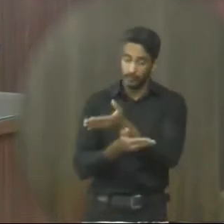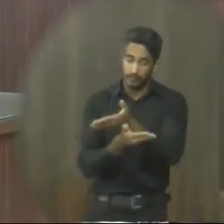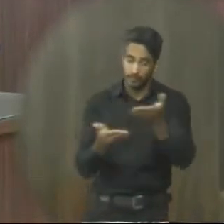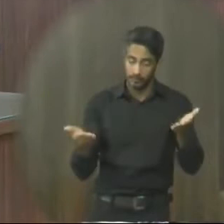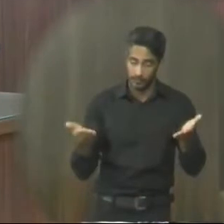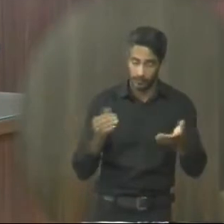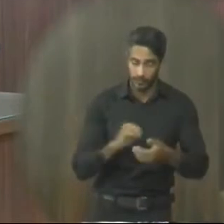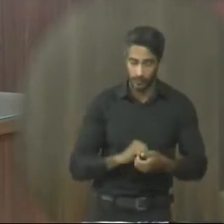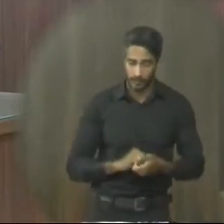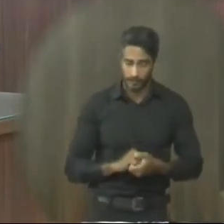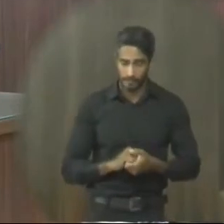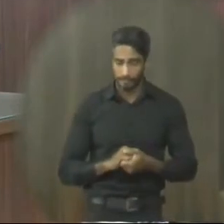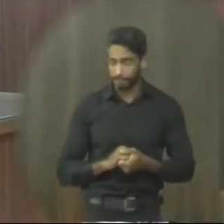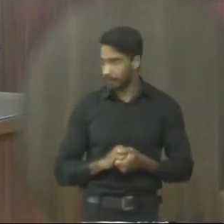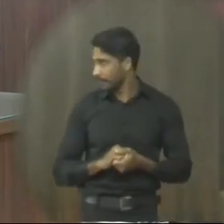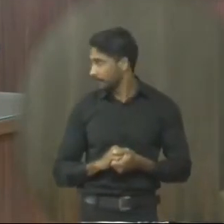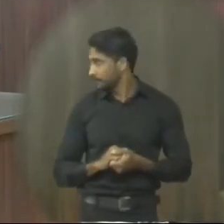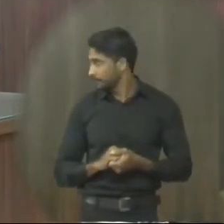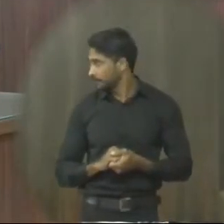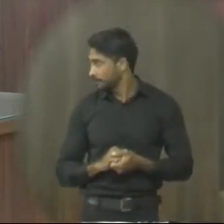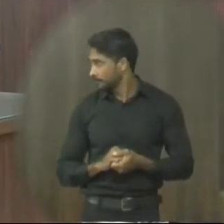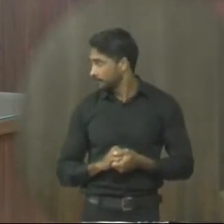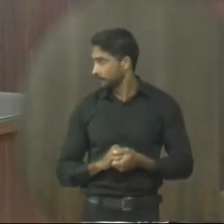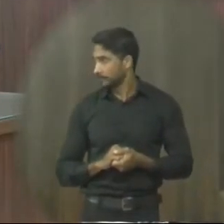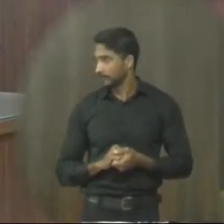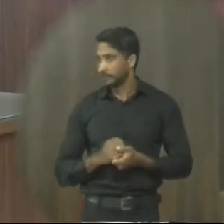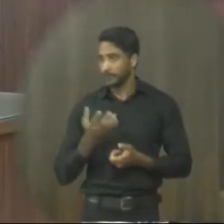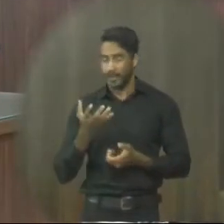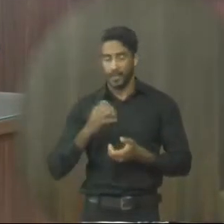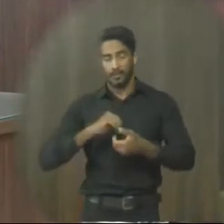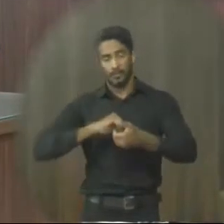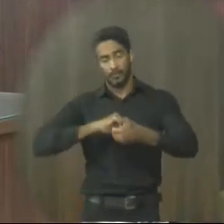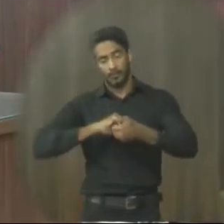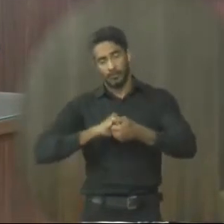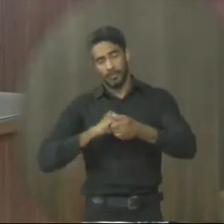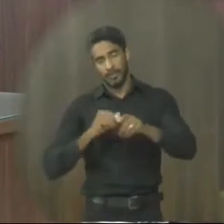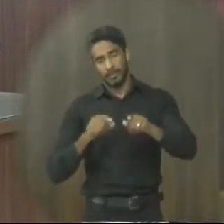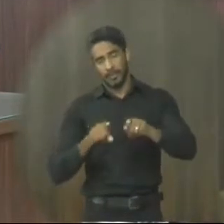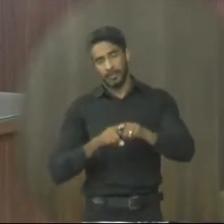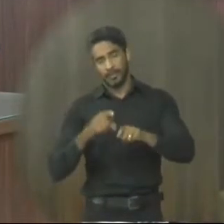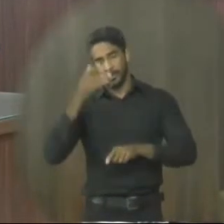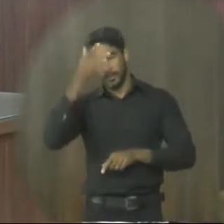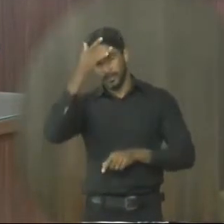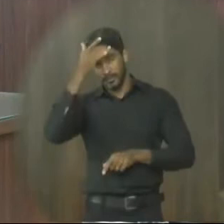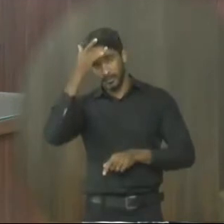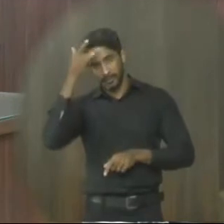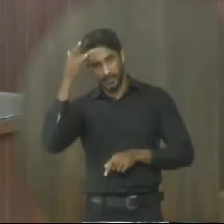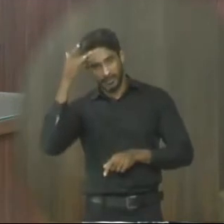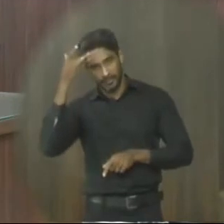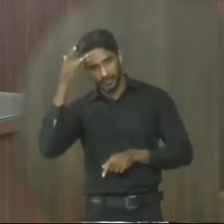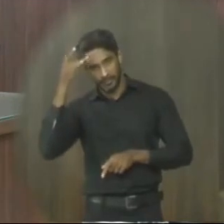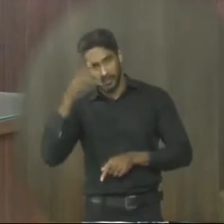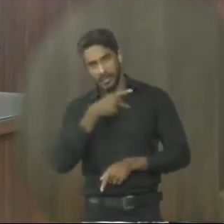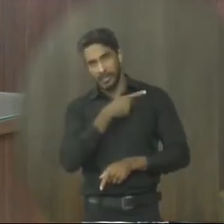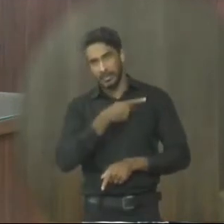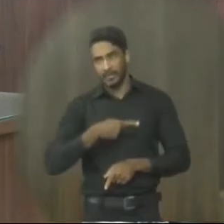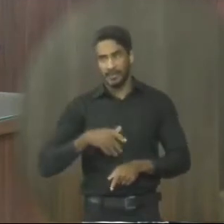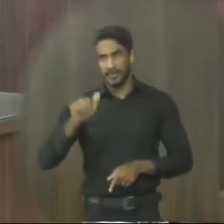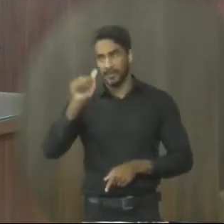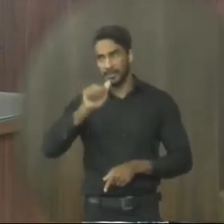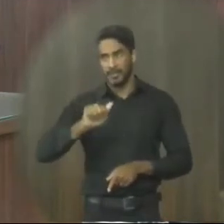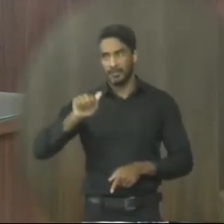todos. Quero cumprimentar também na pessoa da presidente da Associação Quilombola, Maria